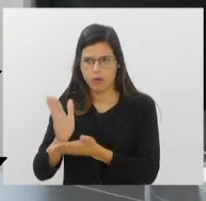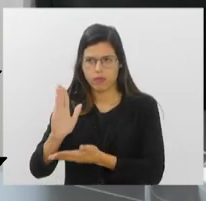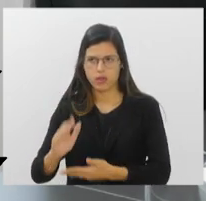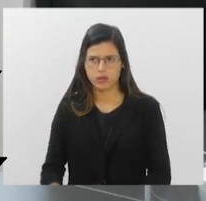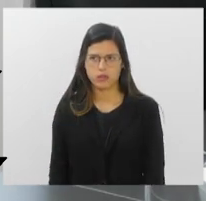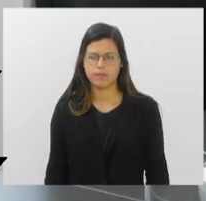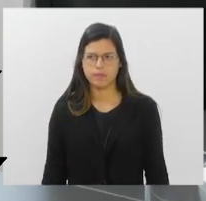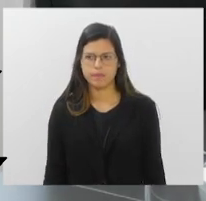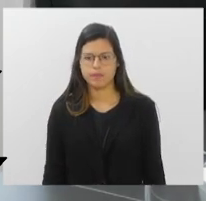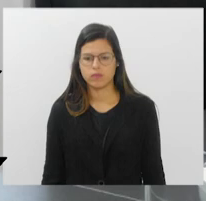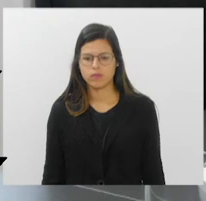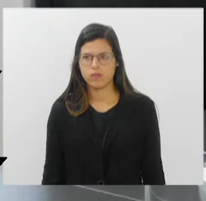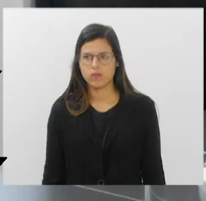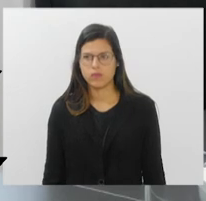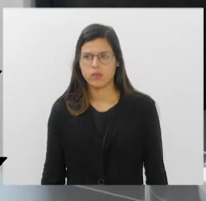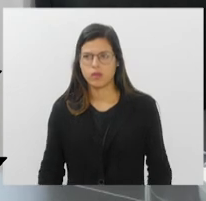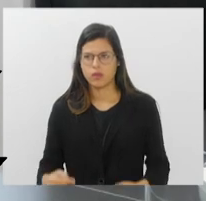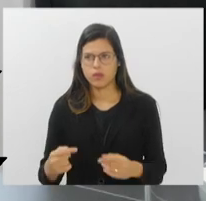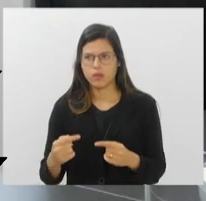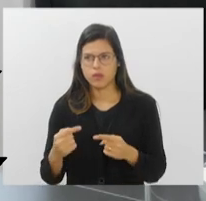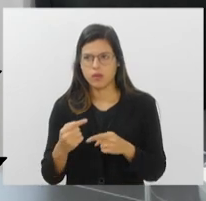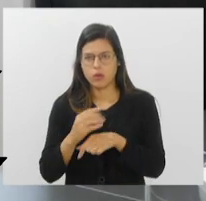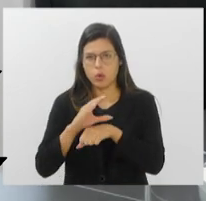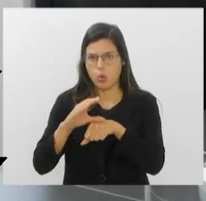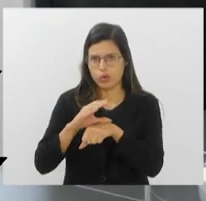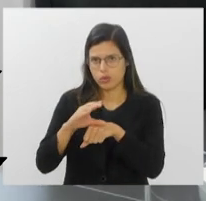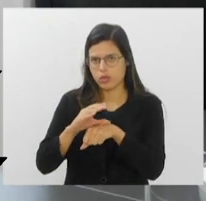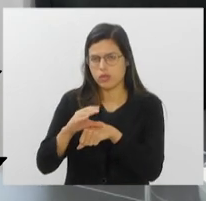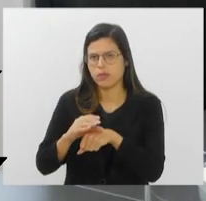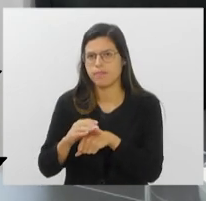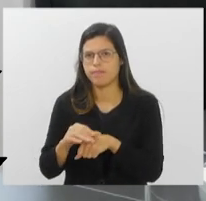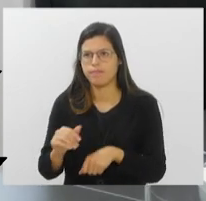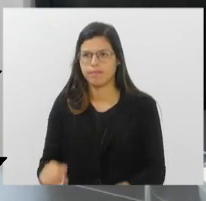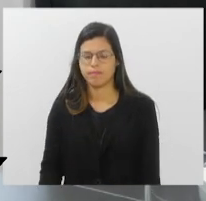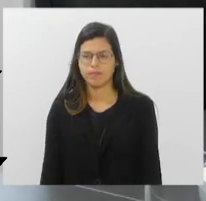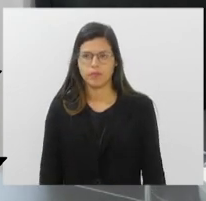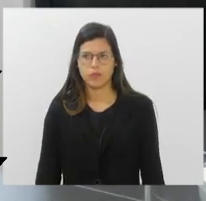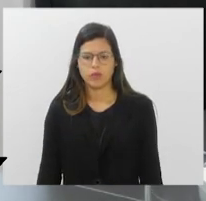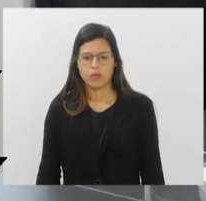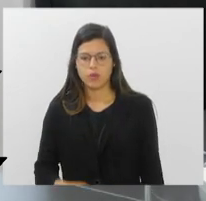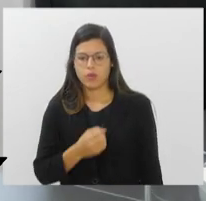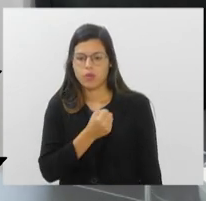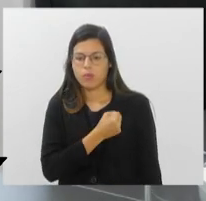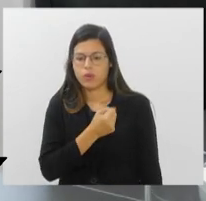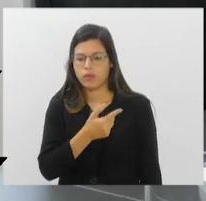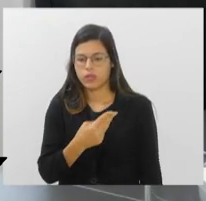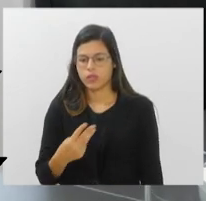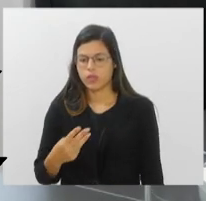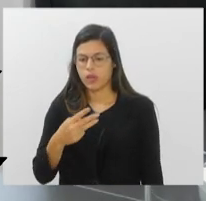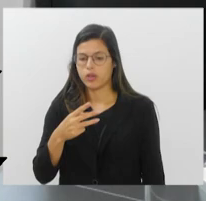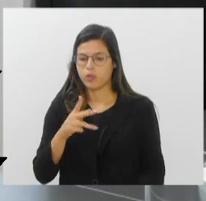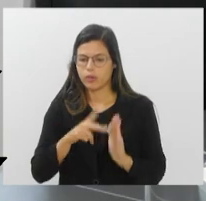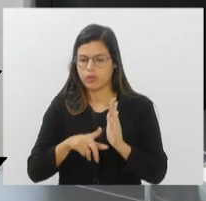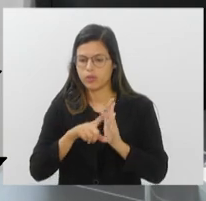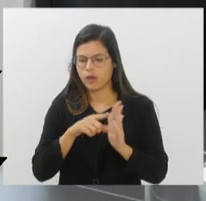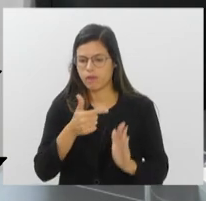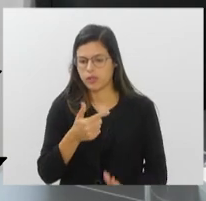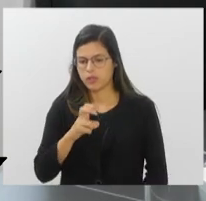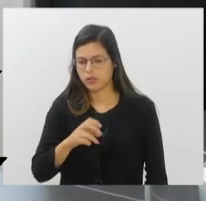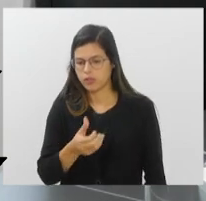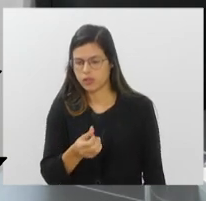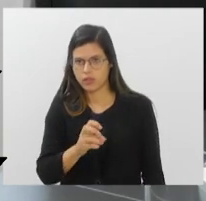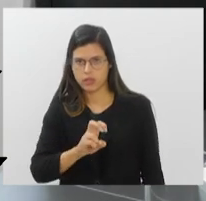Aprovado. A inconstitucionalidade do projeto vai a arquivo. 23 da pauta. Projeto de lei 2565 de 2023, de autoria do